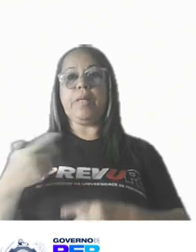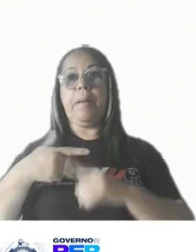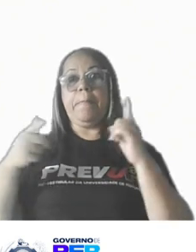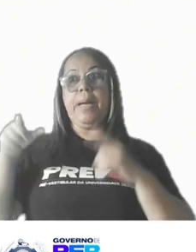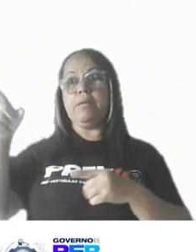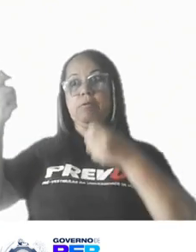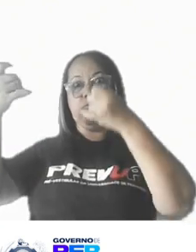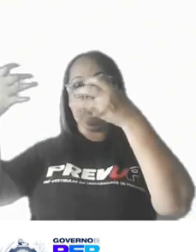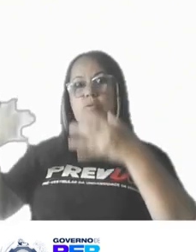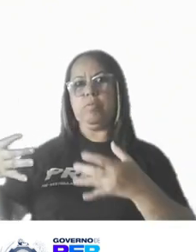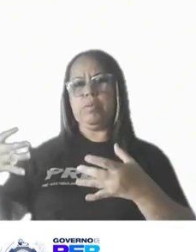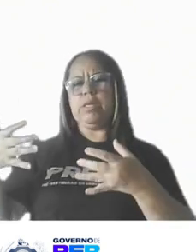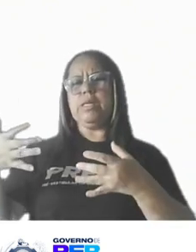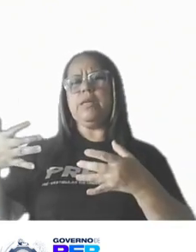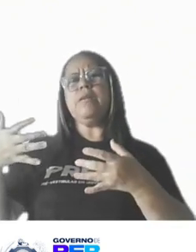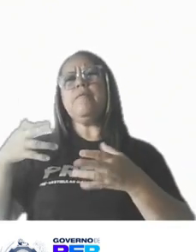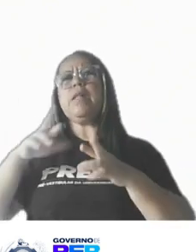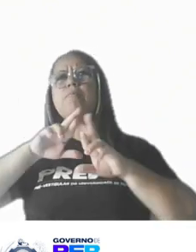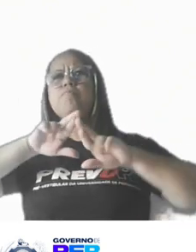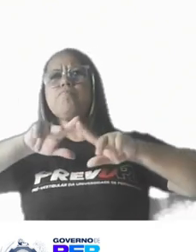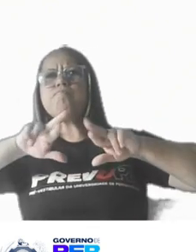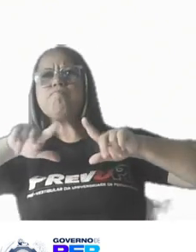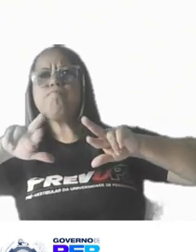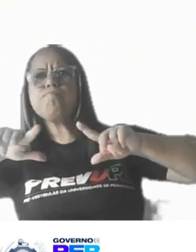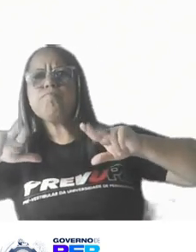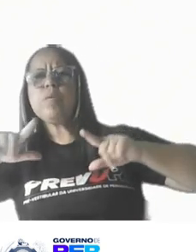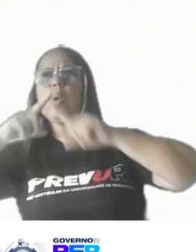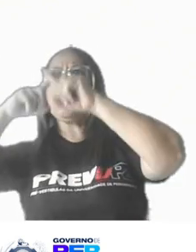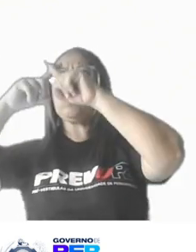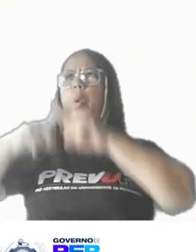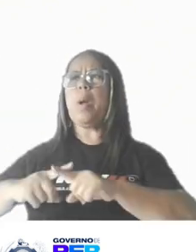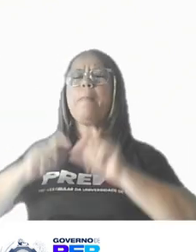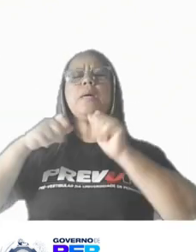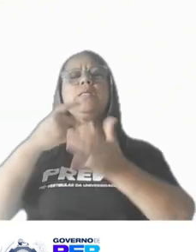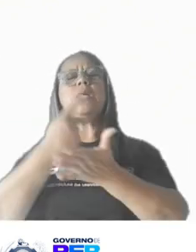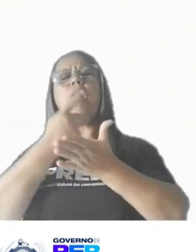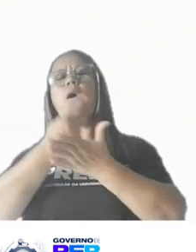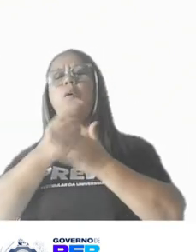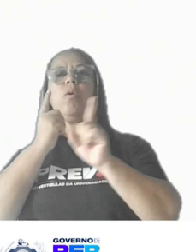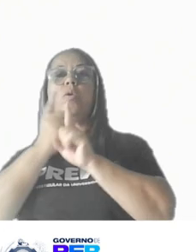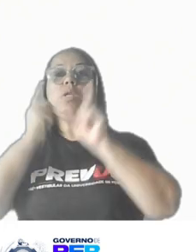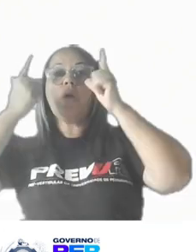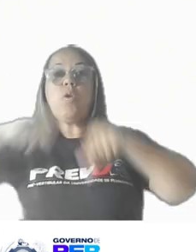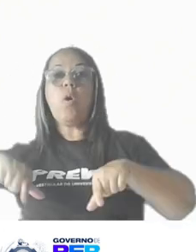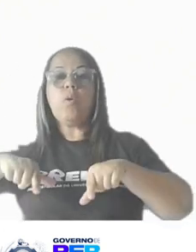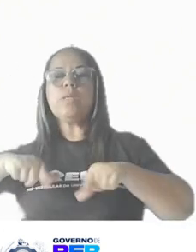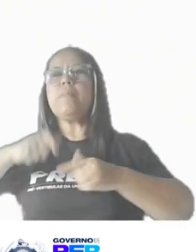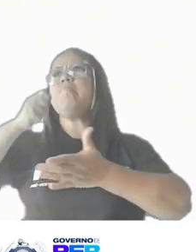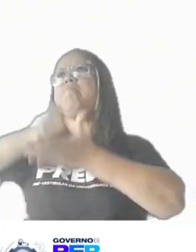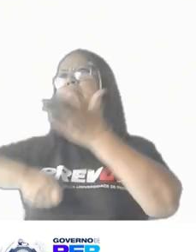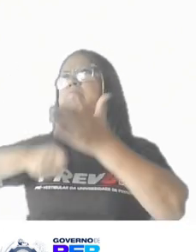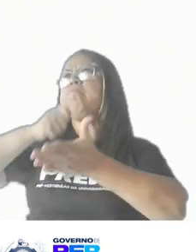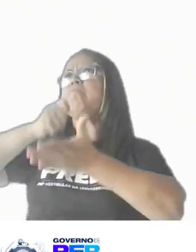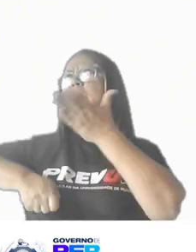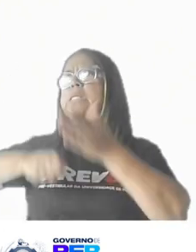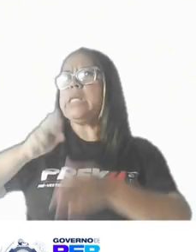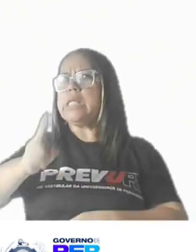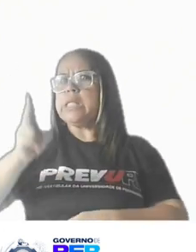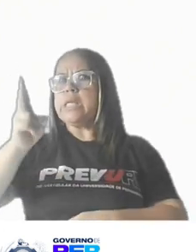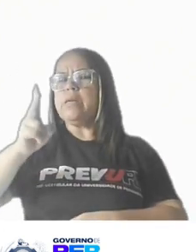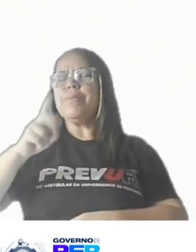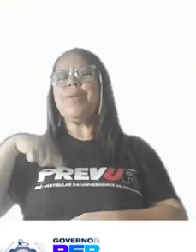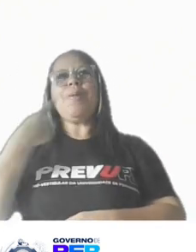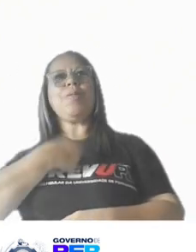trecho de sua fala que revela a diversidade no campeonato pode ser encontrado em... uma persistência contínua.